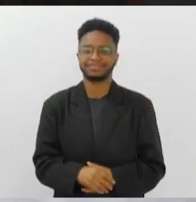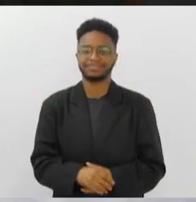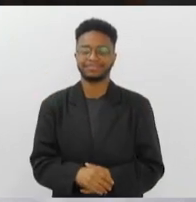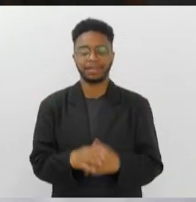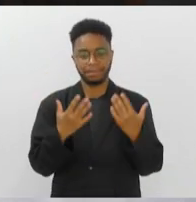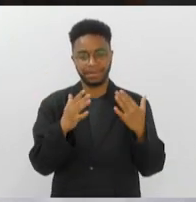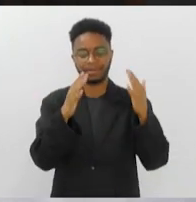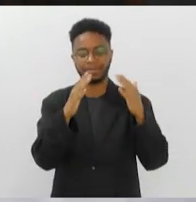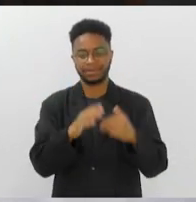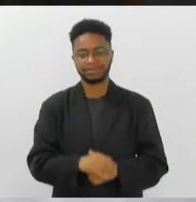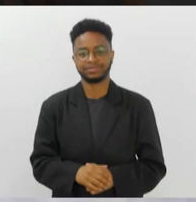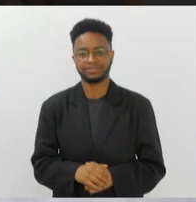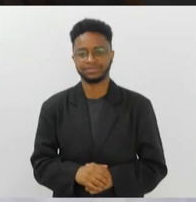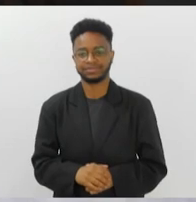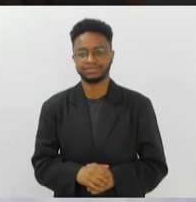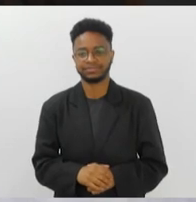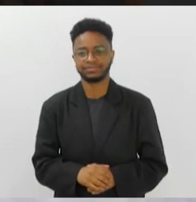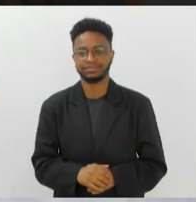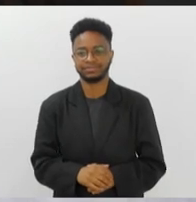Parabéns.